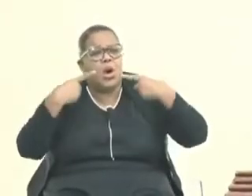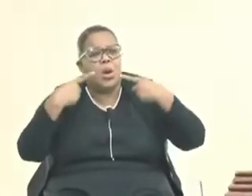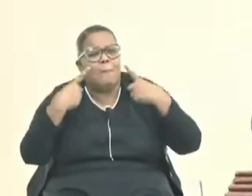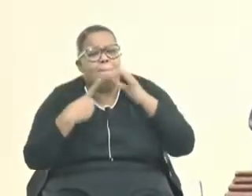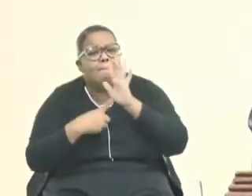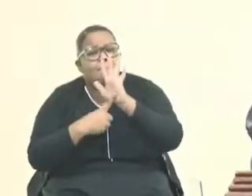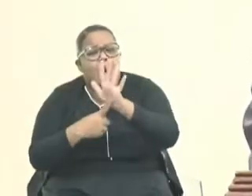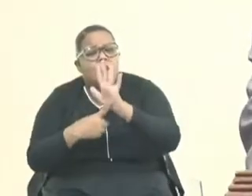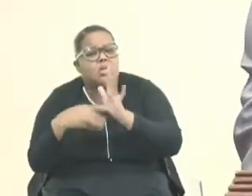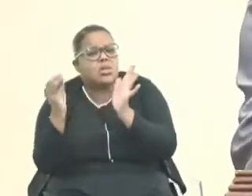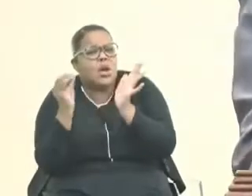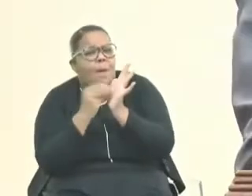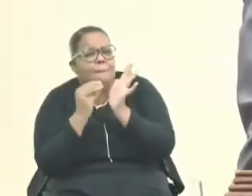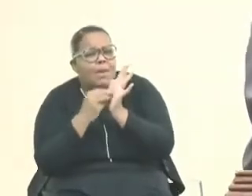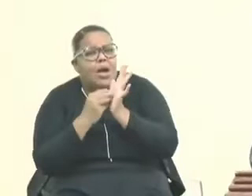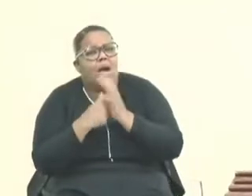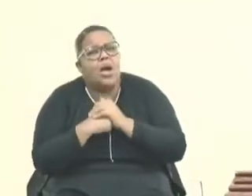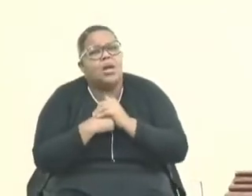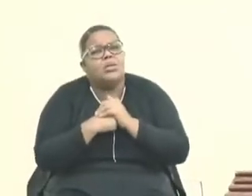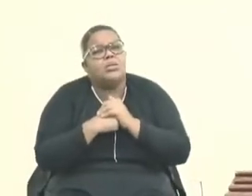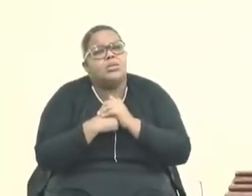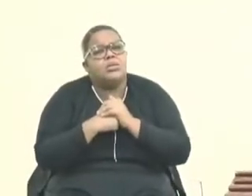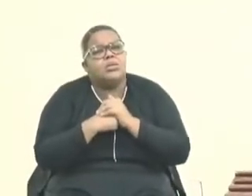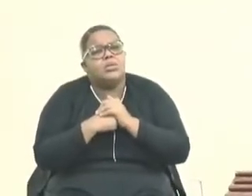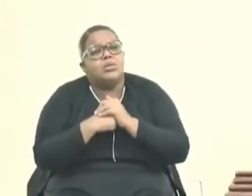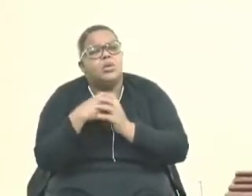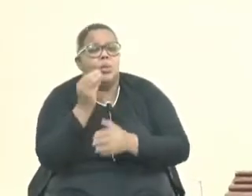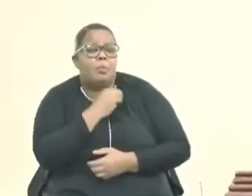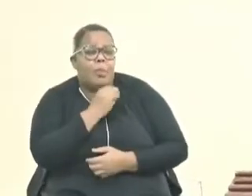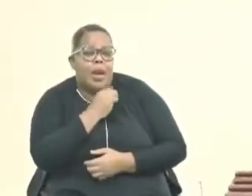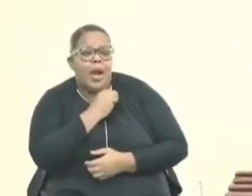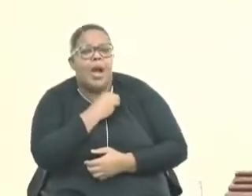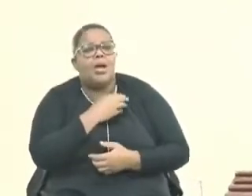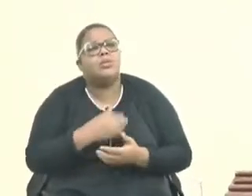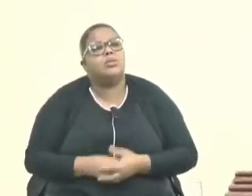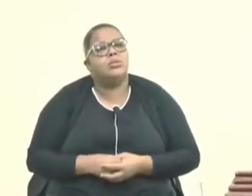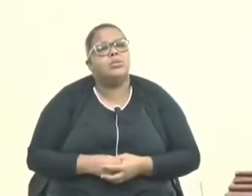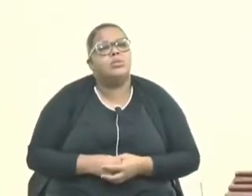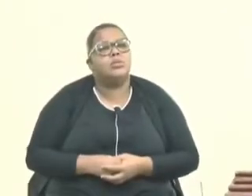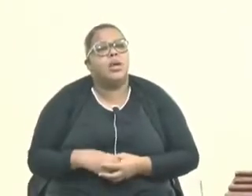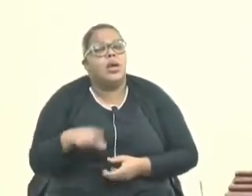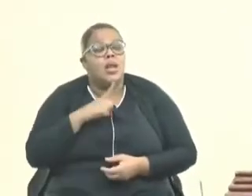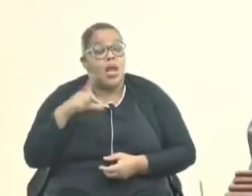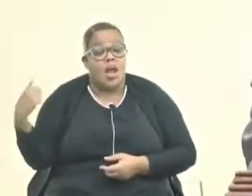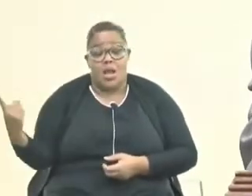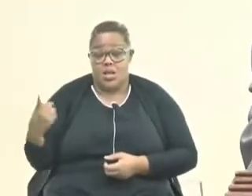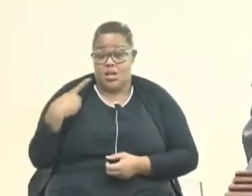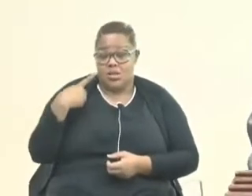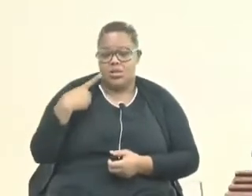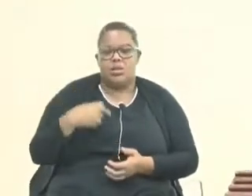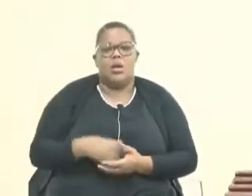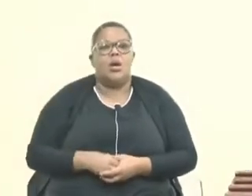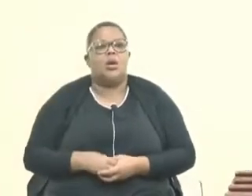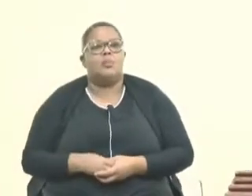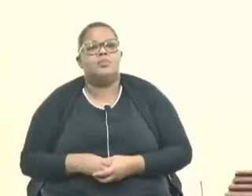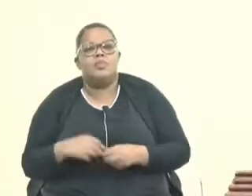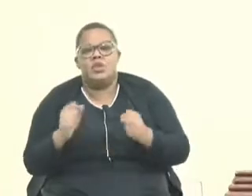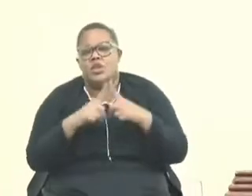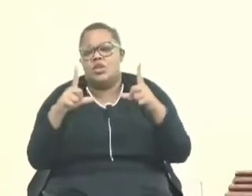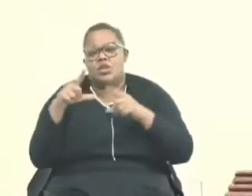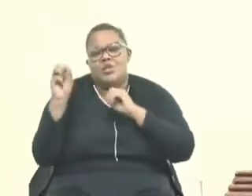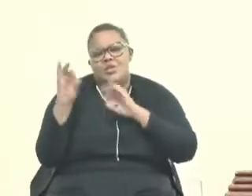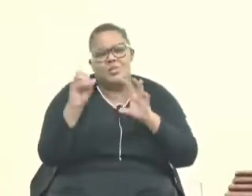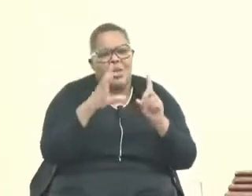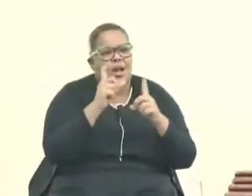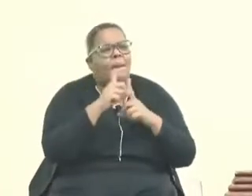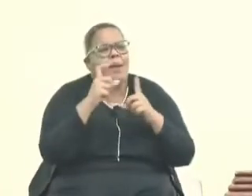filho pastores líderes nós precisamos atentar para isso se nós deixarmos e pregar a palavra